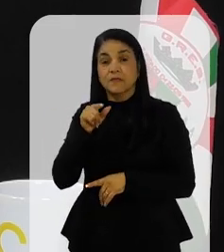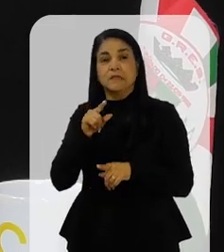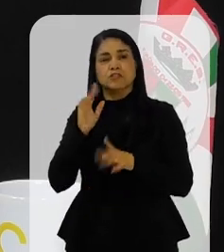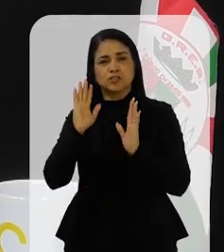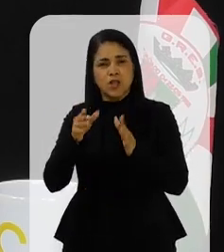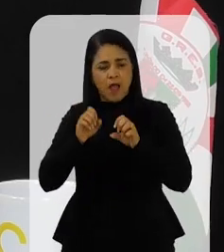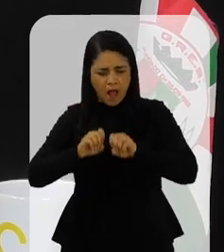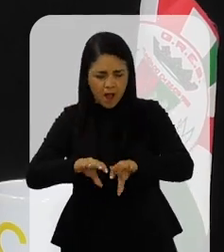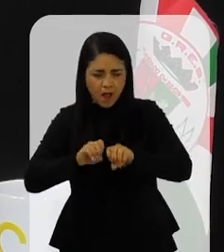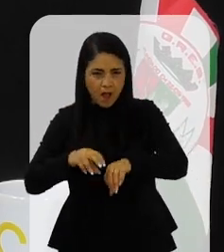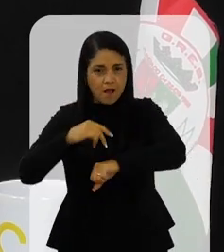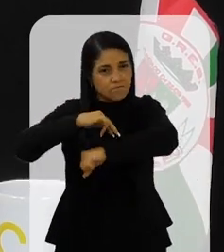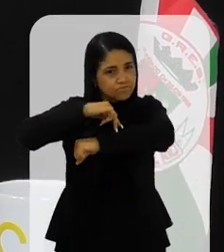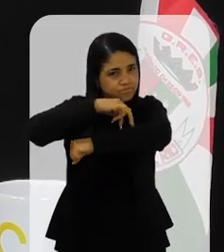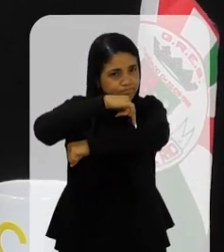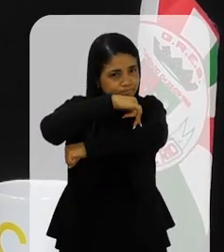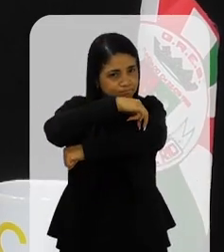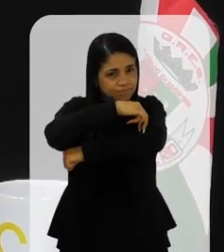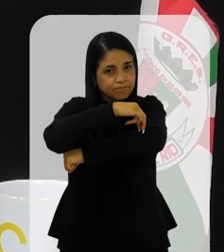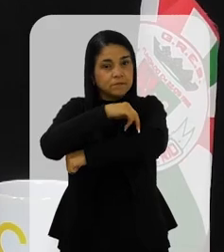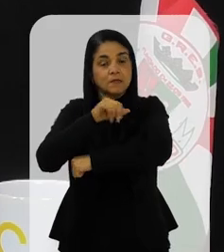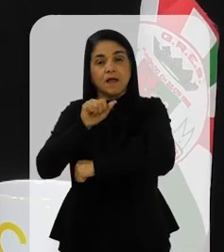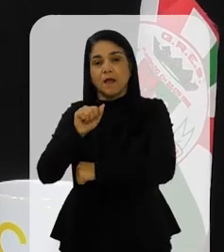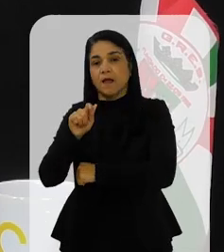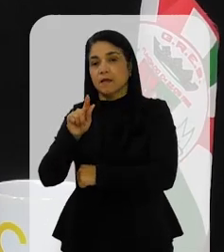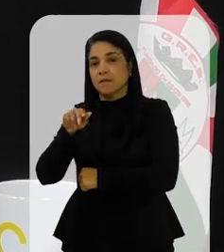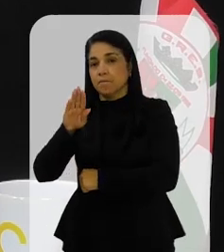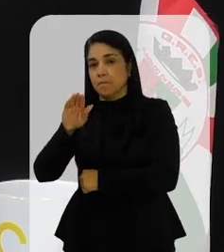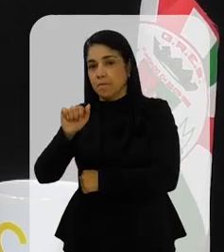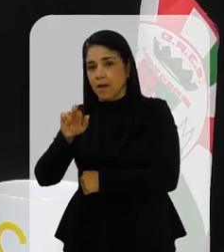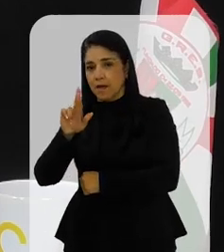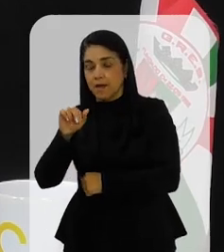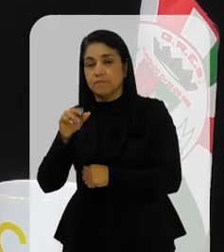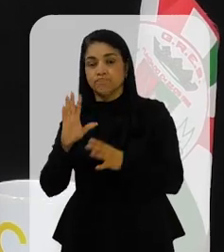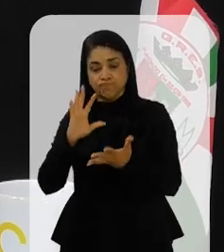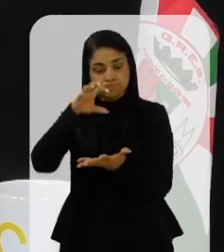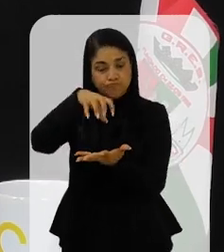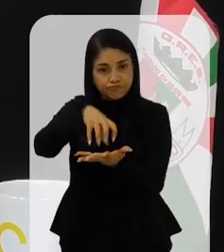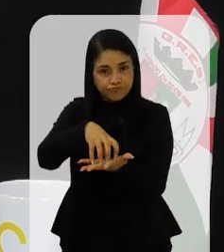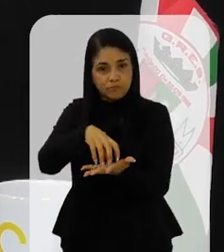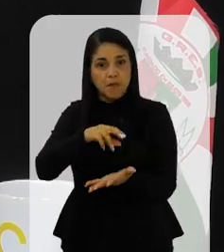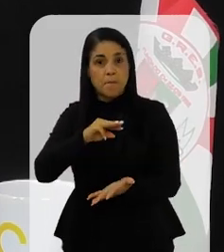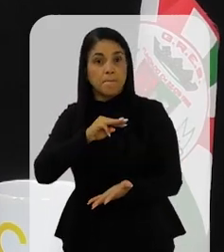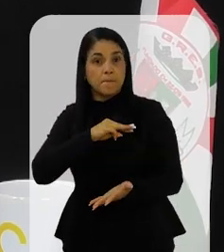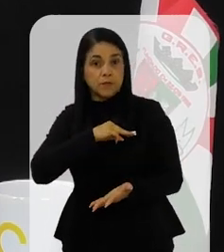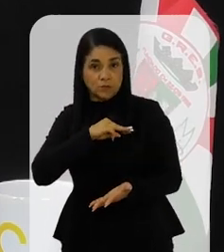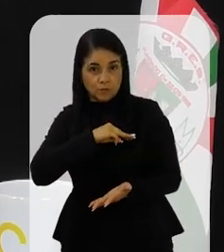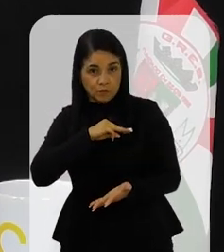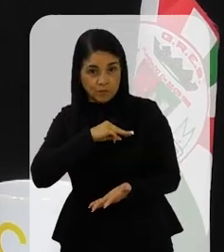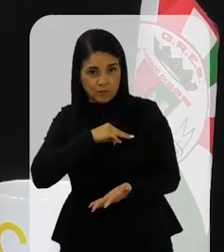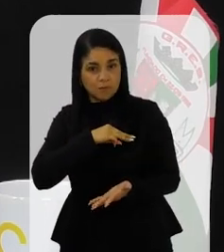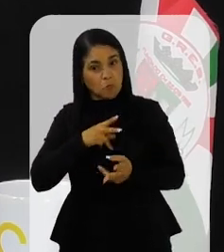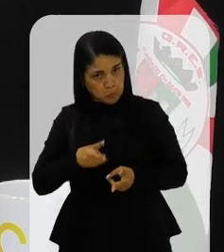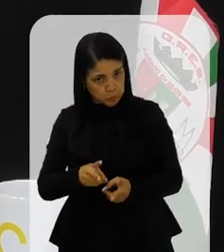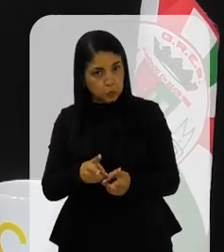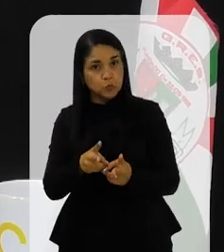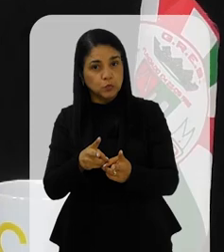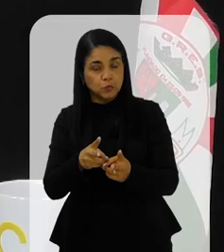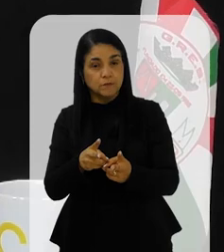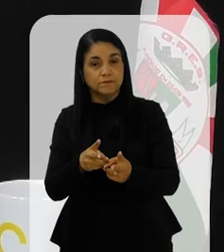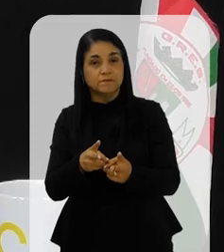de modelos lá no Aguibara, que a sede era em Madureira. Ainda permanece, né?